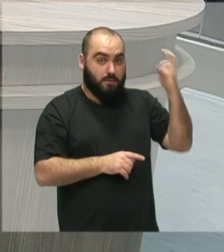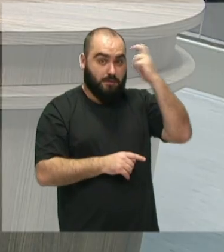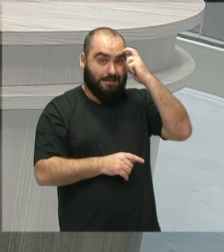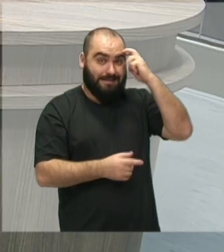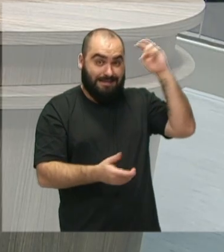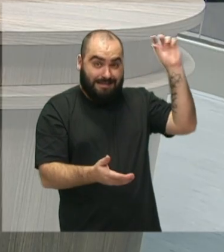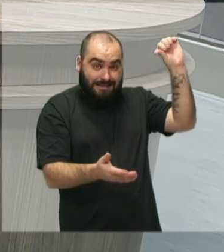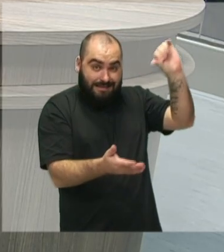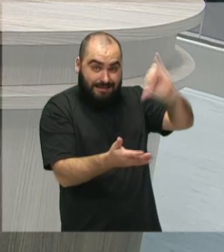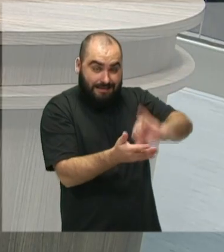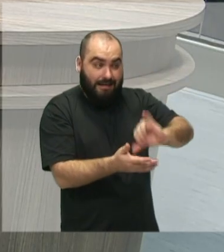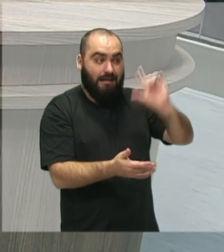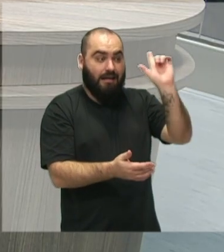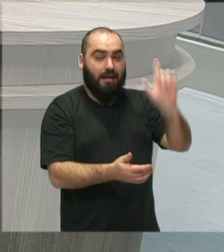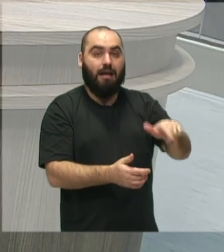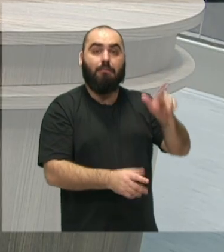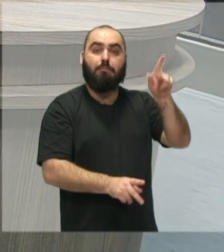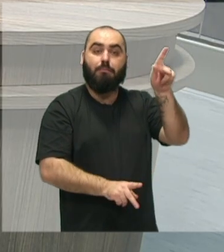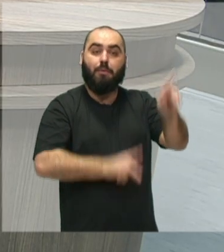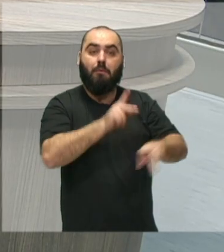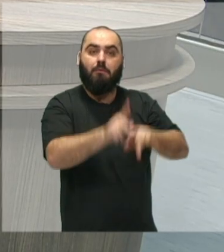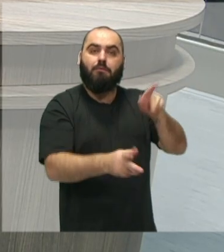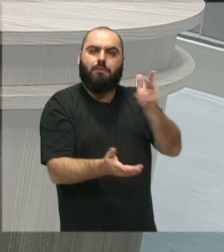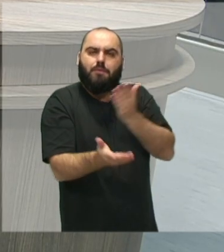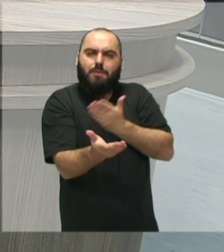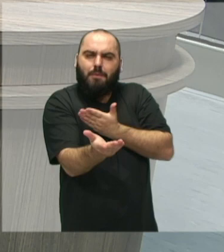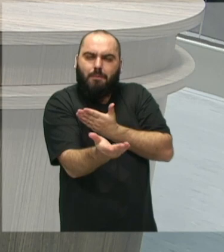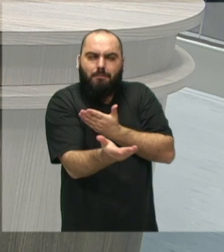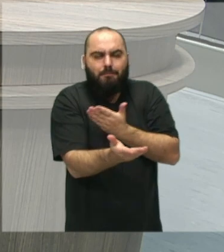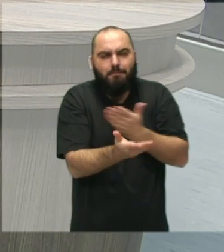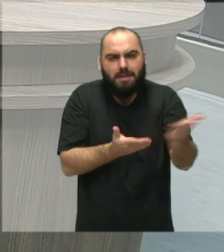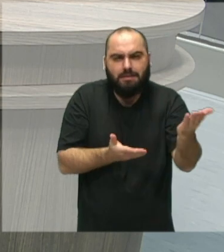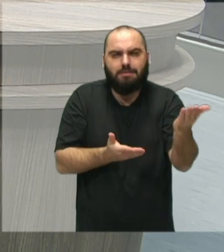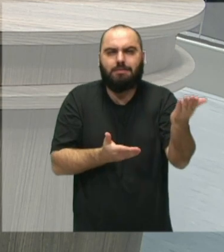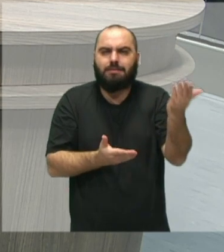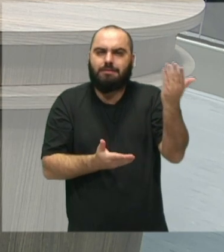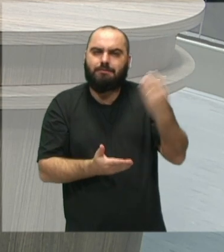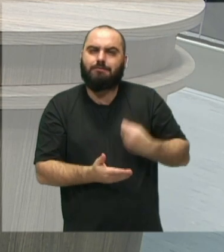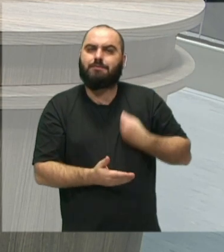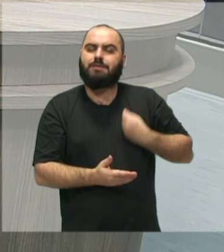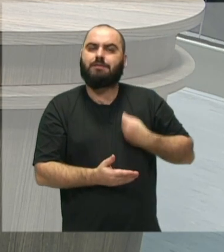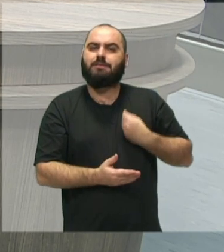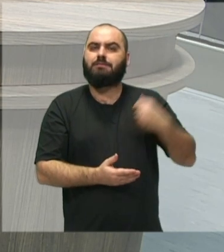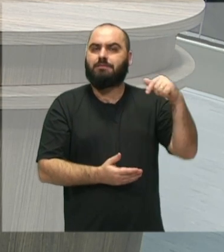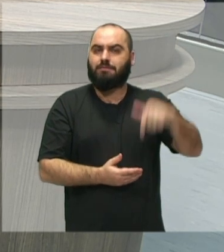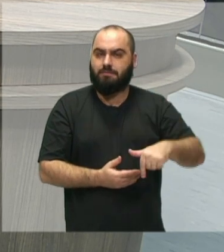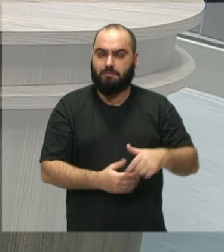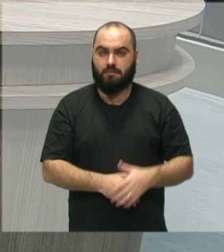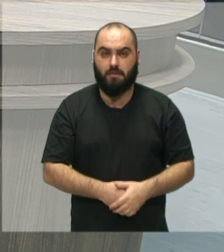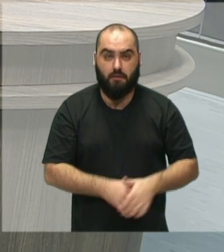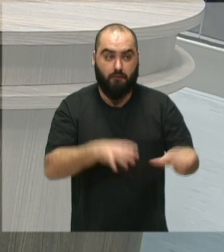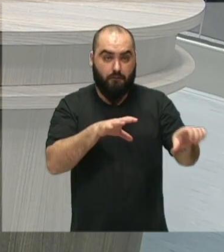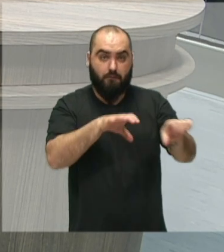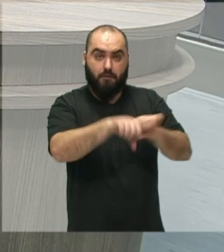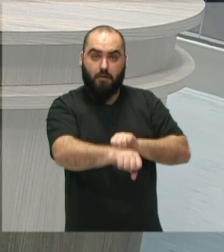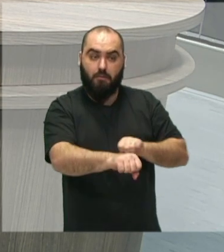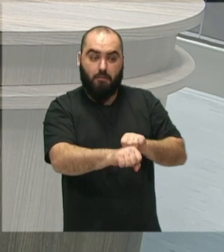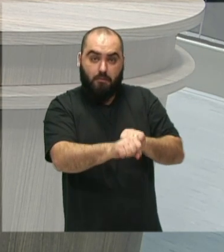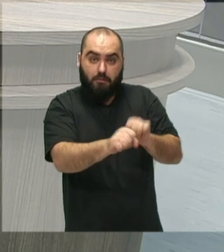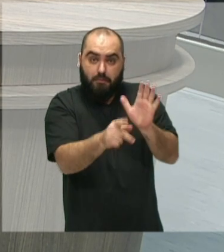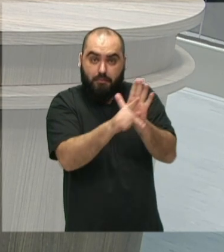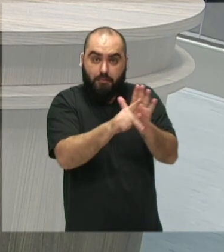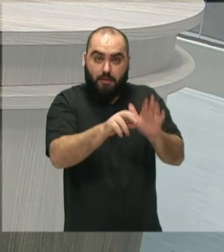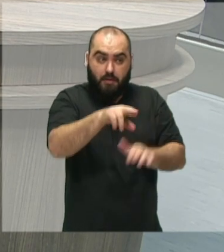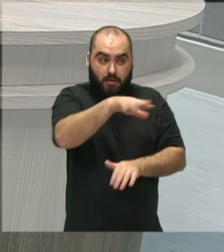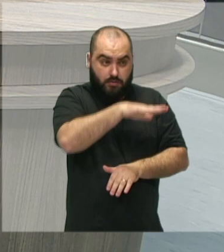questão dos povos originários, né? Os povos que nos deram, que formaram a nossa região. Eu